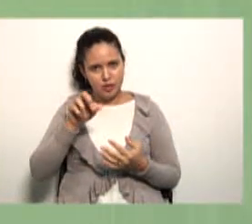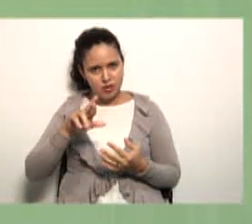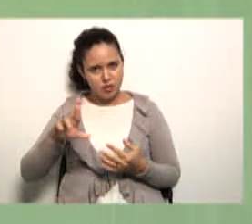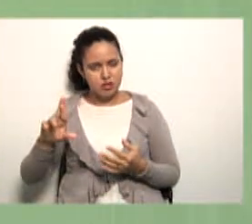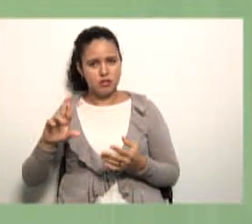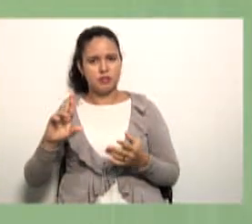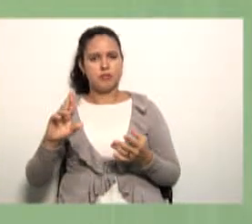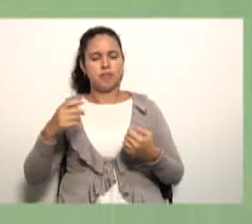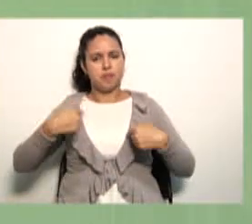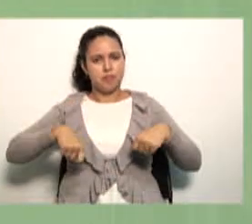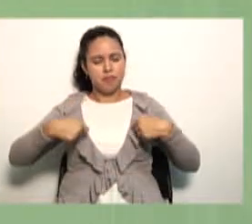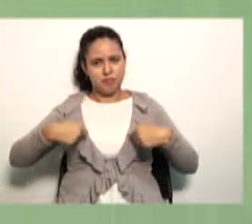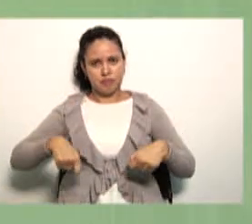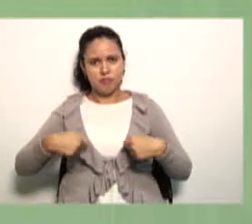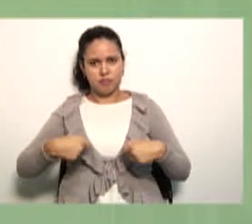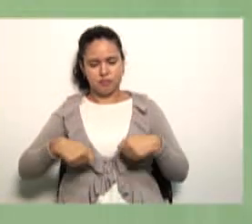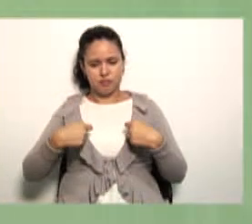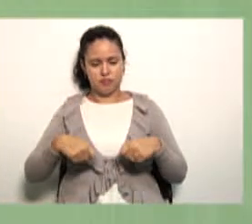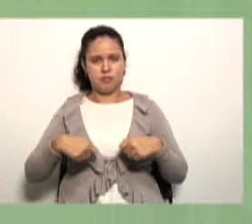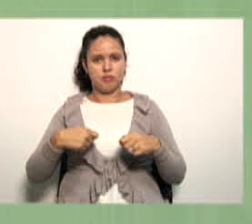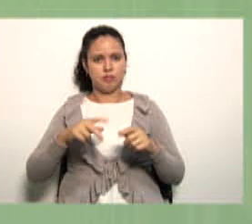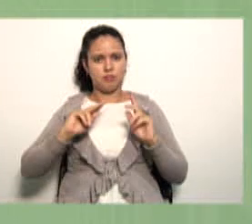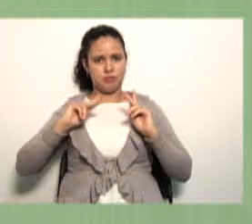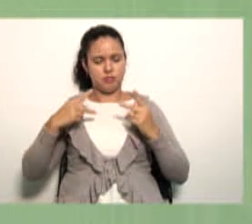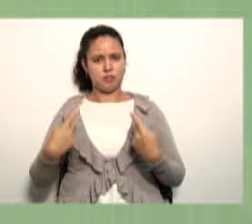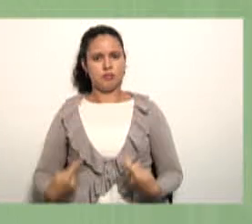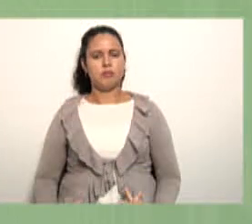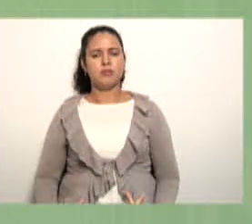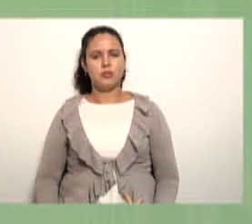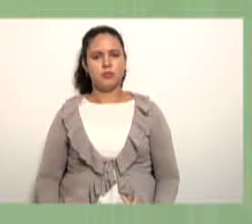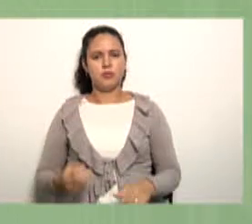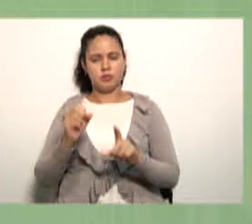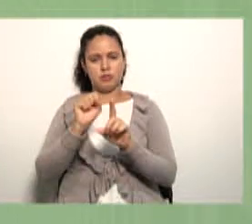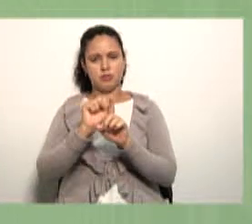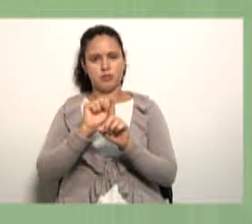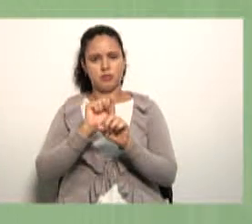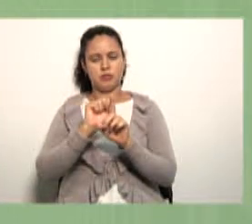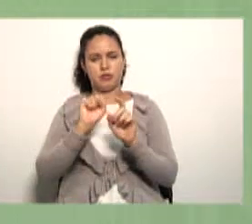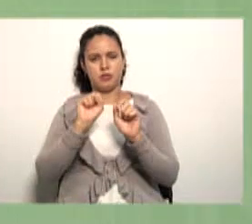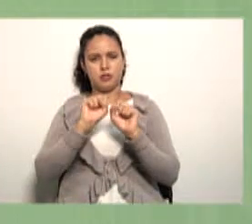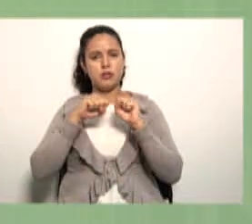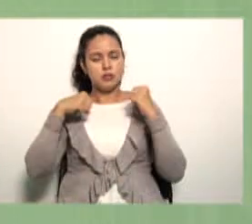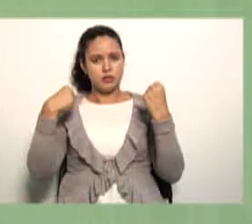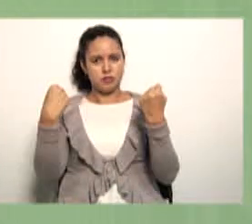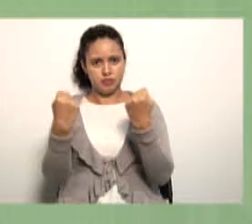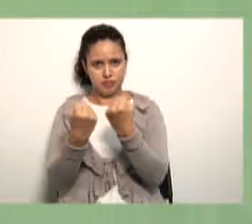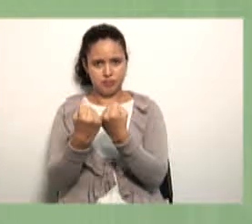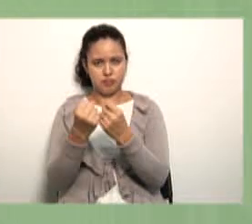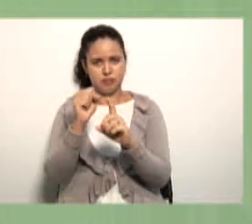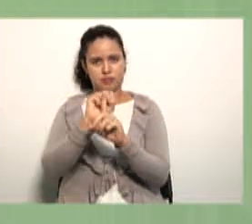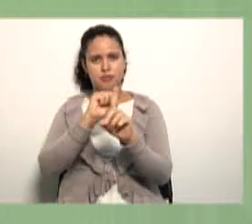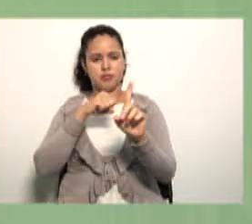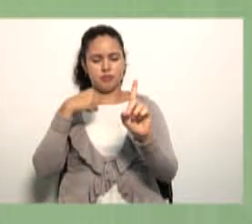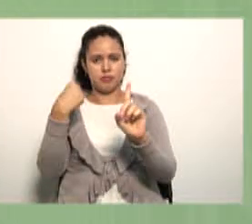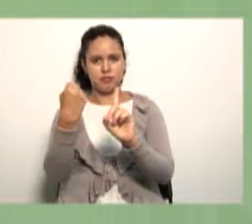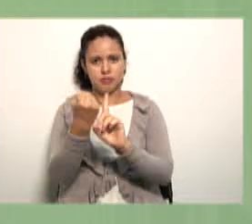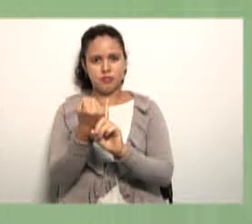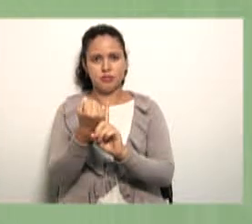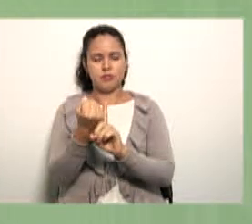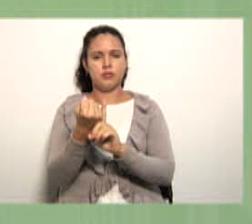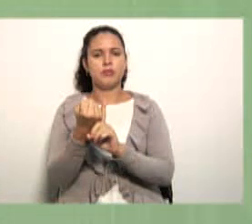melhor qualidade essas necessidades, a sociedade conta com uma inexorável escassez de